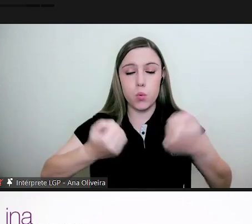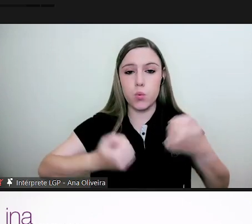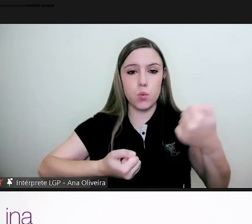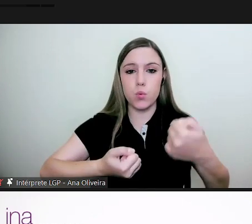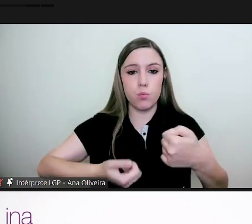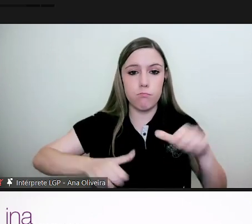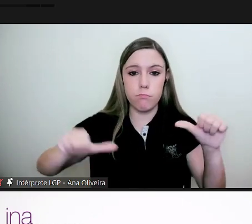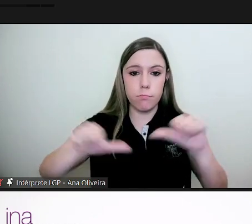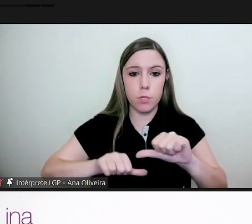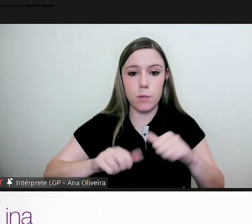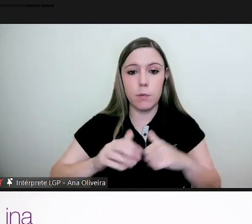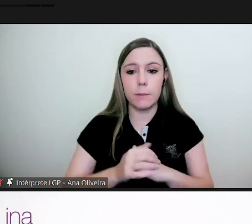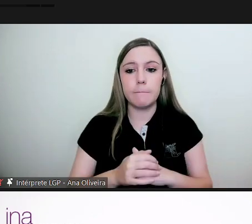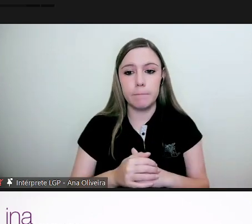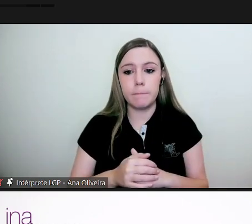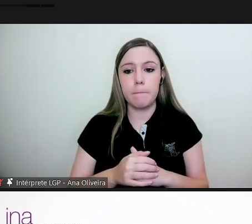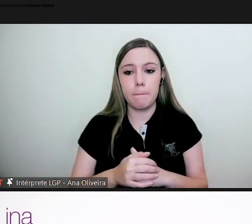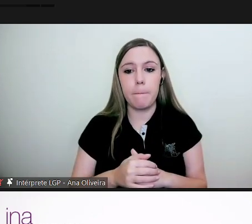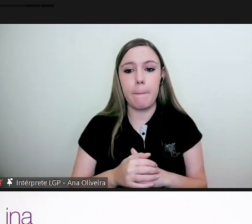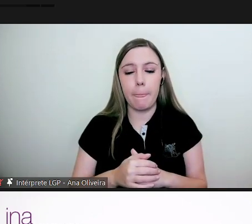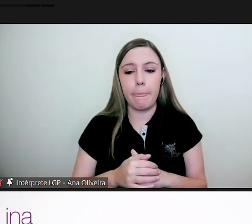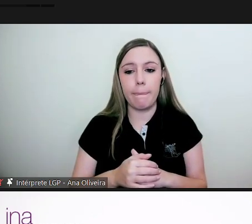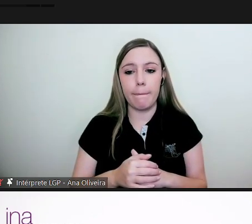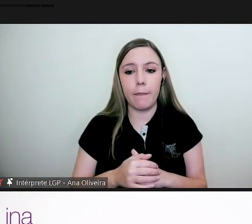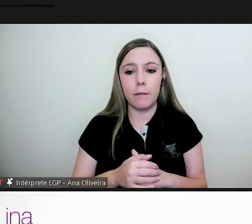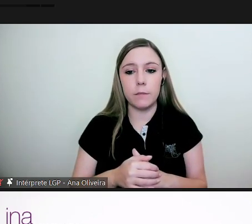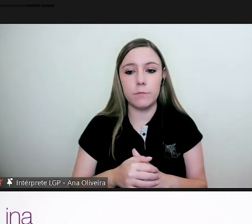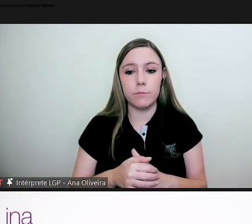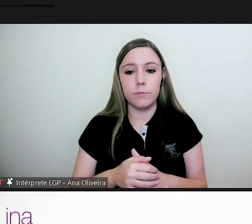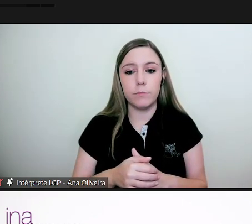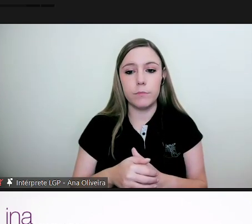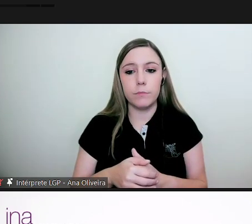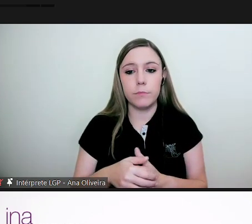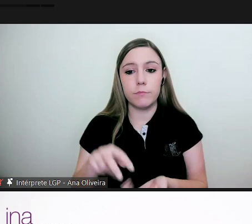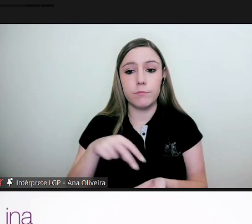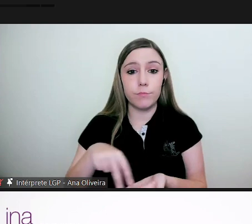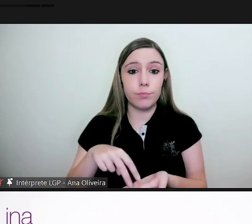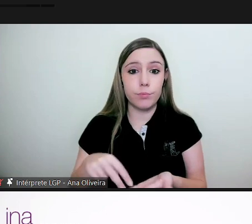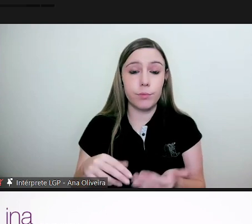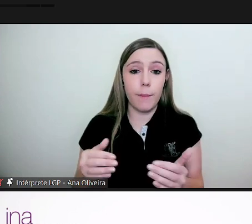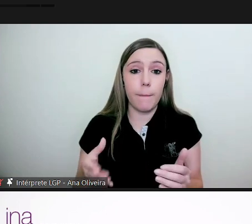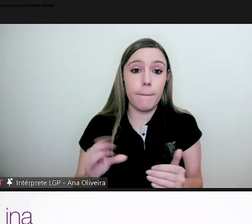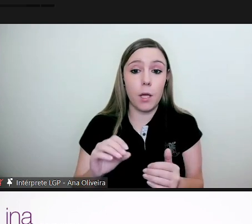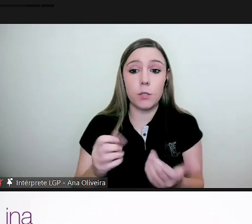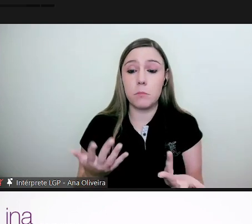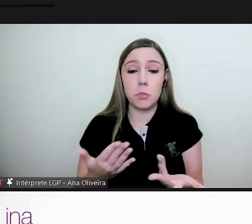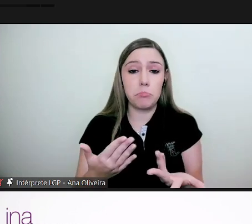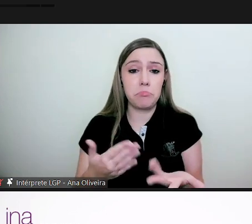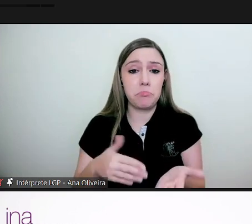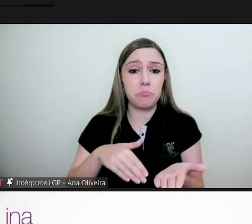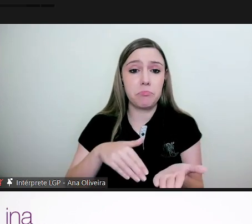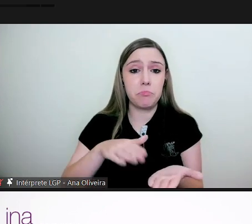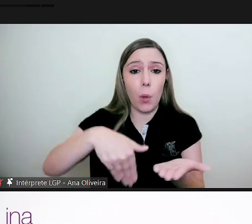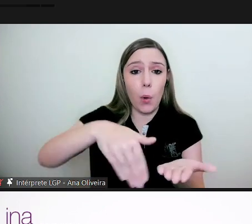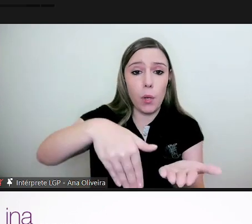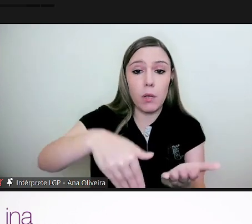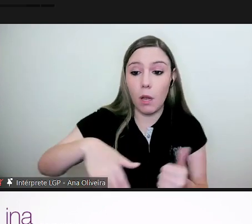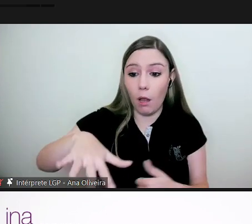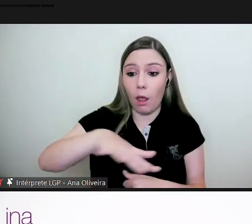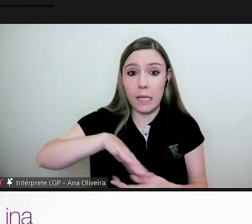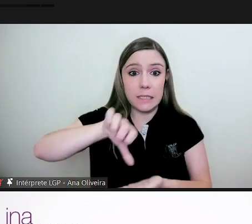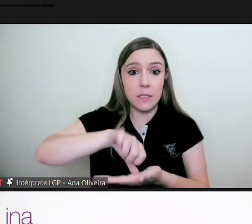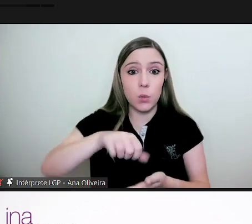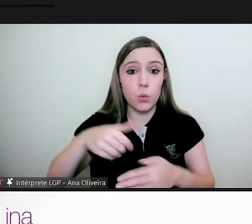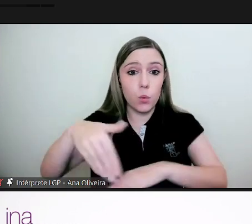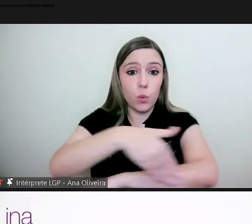mais mobilidade ou menos, a dúvida fica, não é? Trotinetes no meio da rua, no centro histórico,